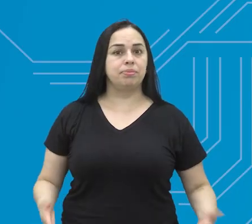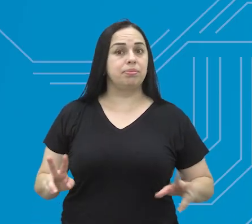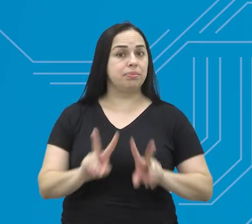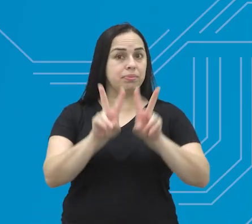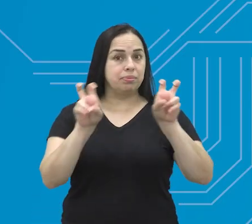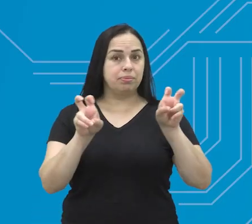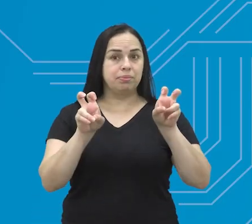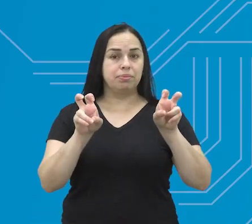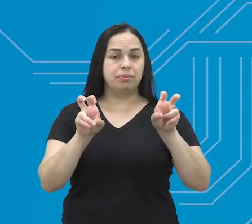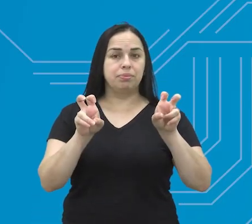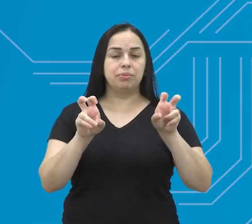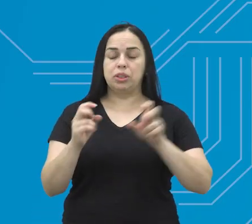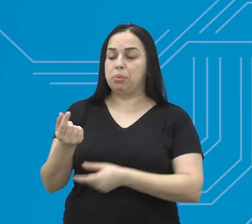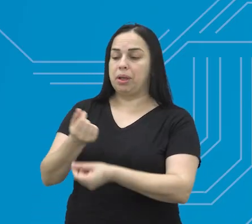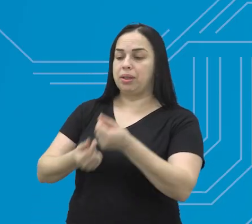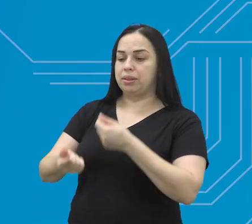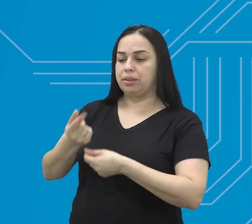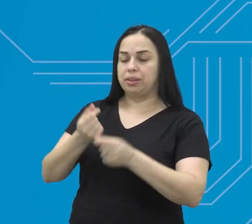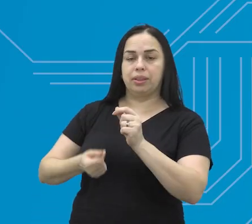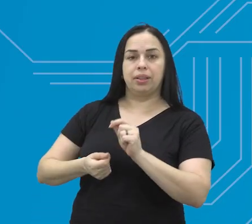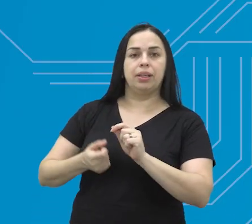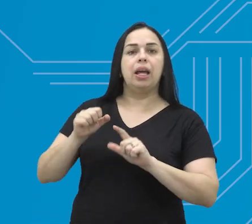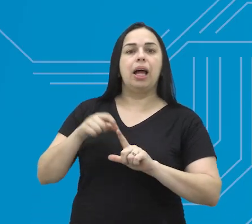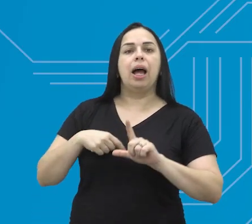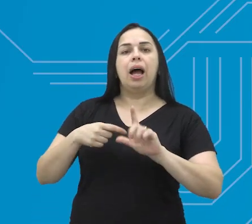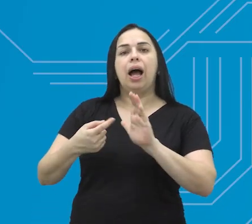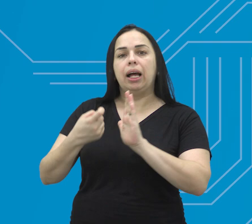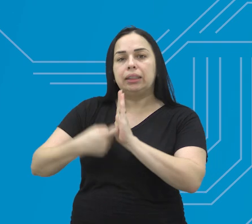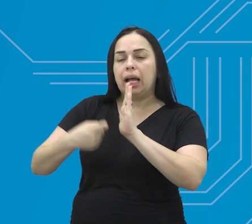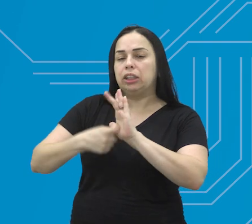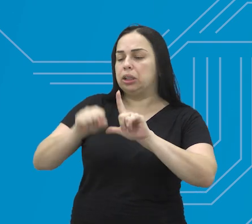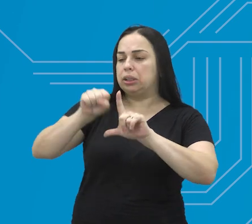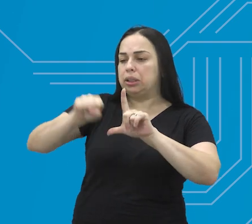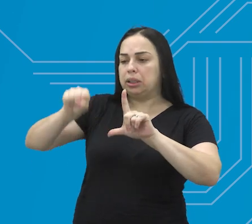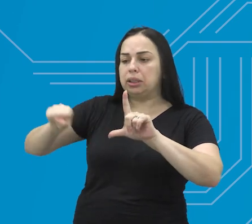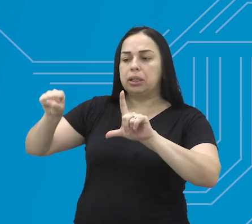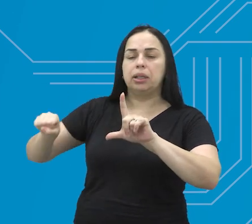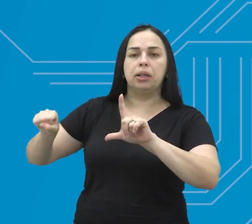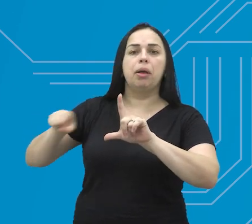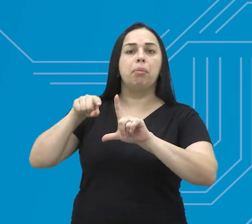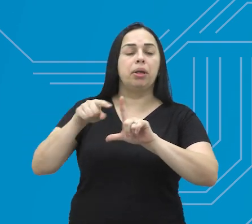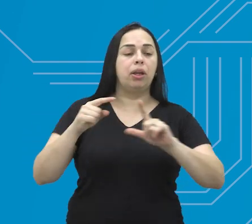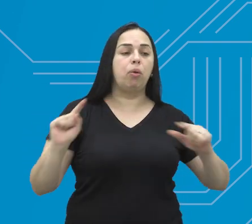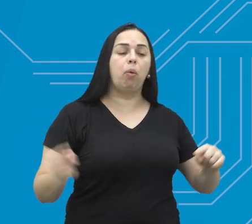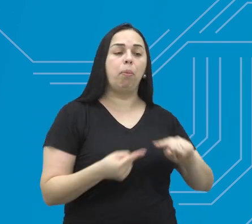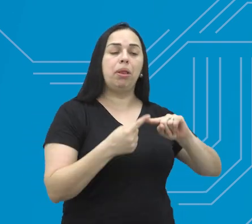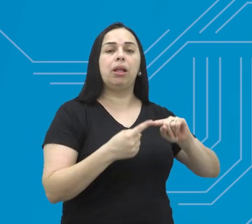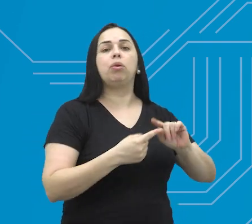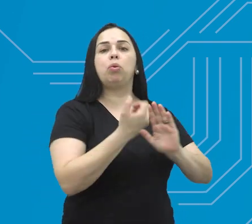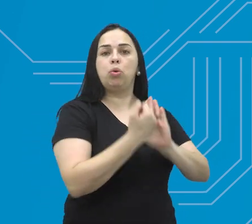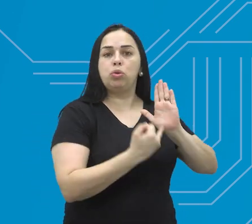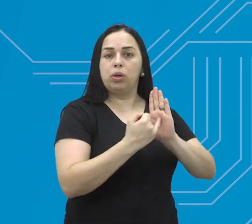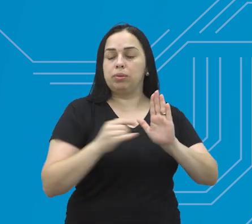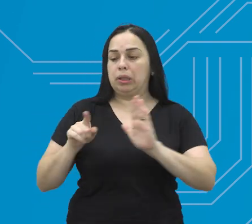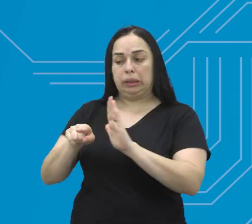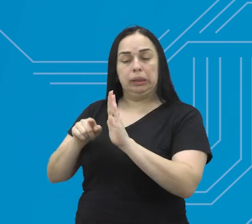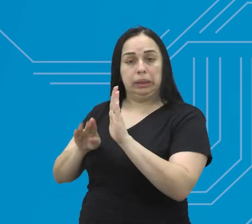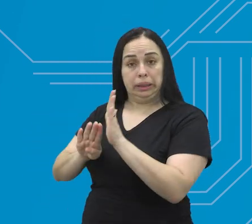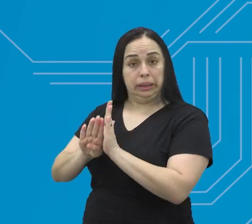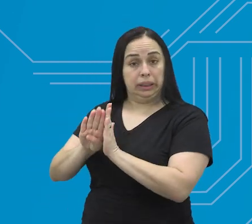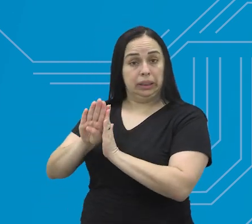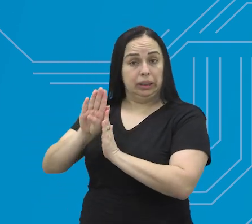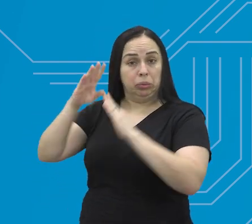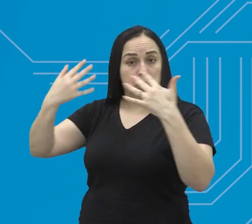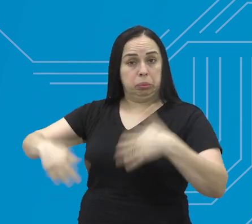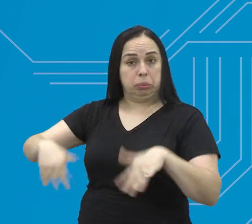Nosso assunto agora é economia. A taxa Selic, que serve de referência para a cobrança de juros no país, segue em